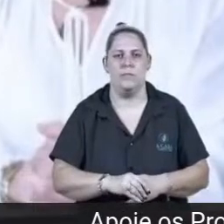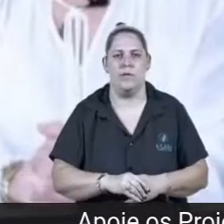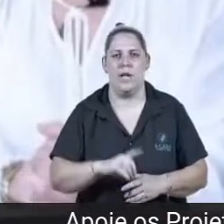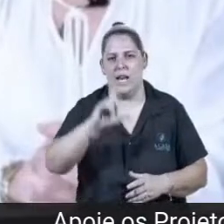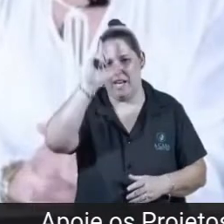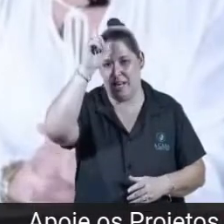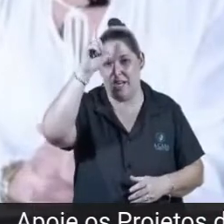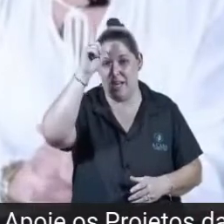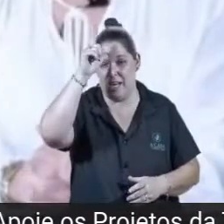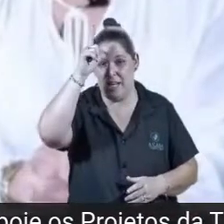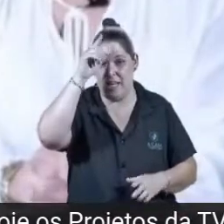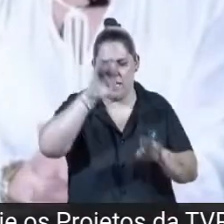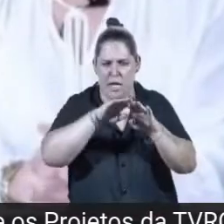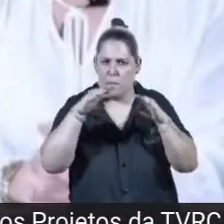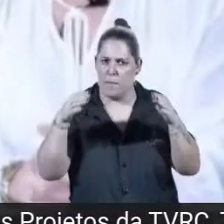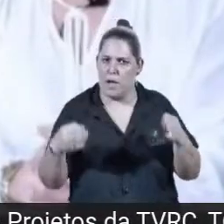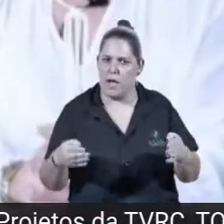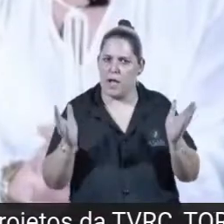Câmara, o...